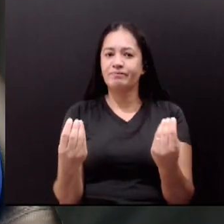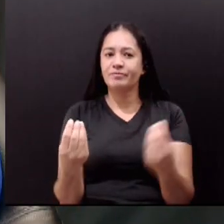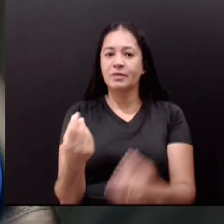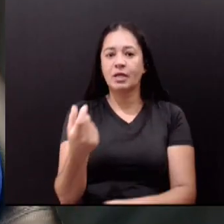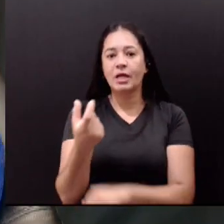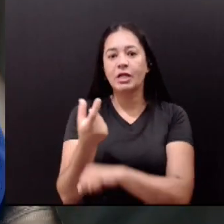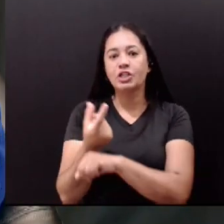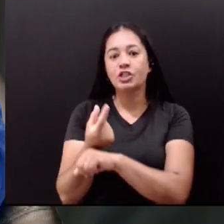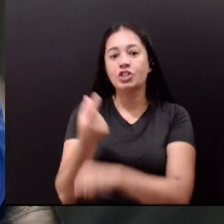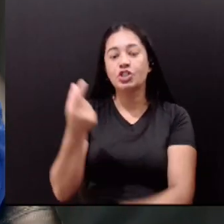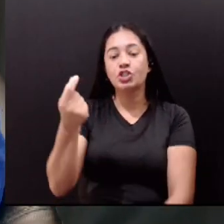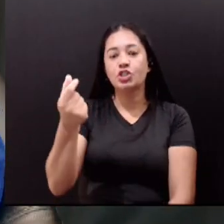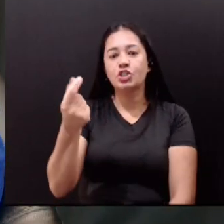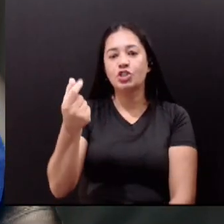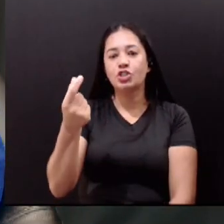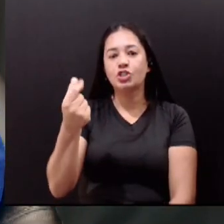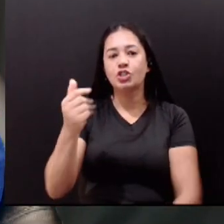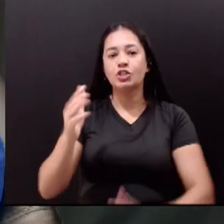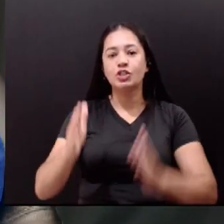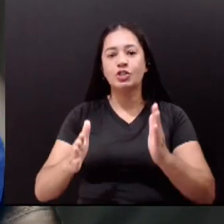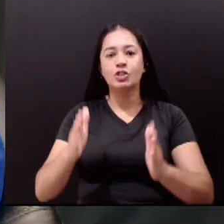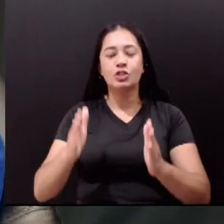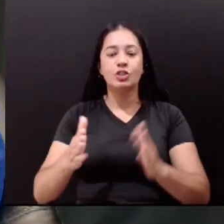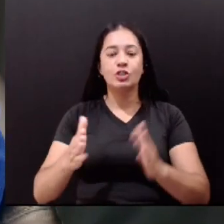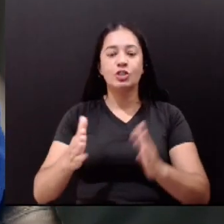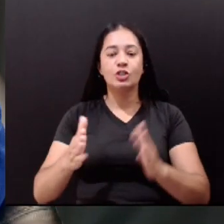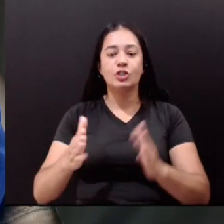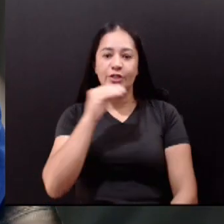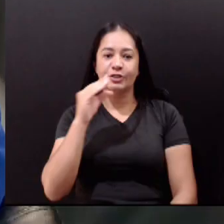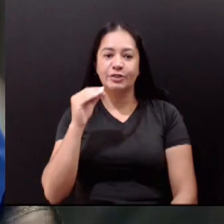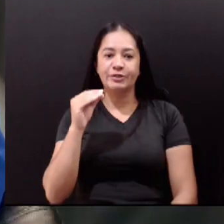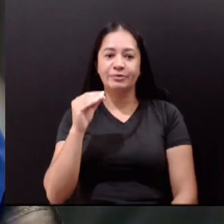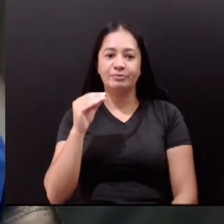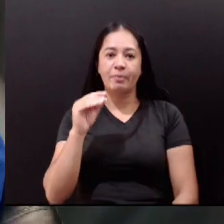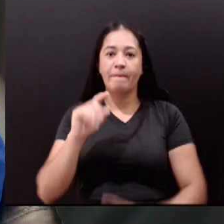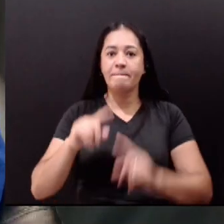adolescência. Mas a gente vai abordar aquela questão, né? Vamos fazer um